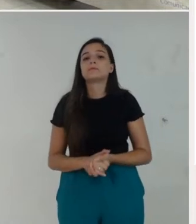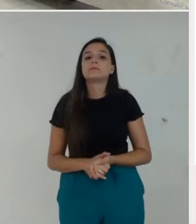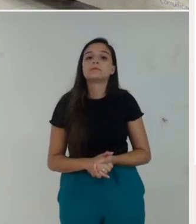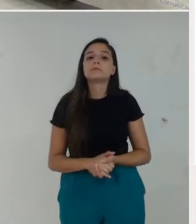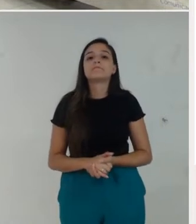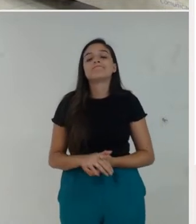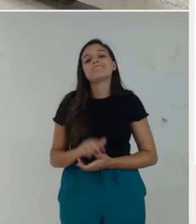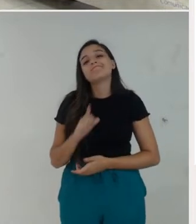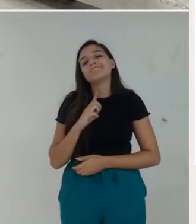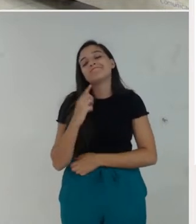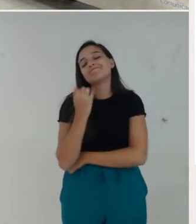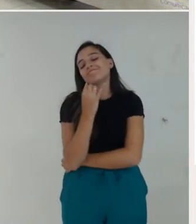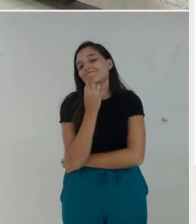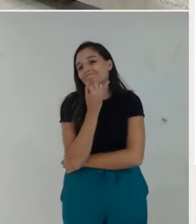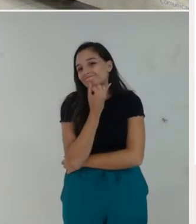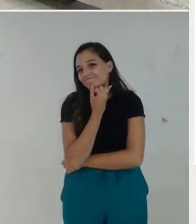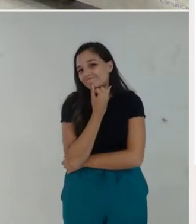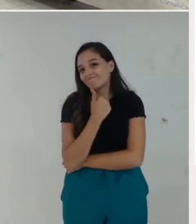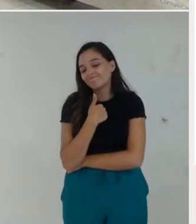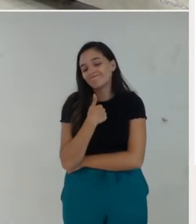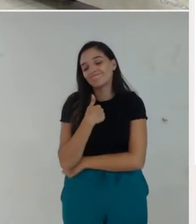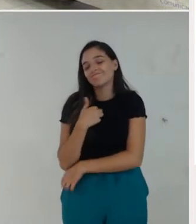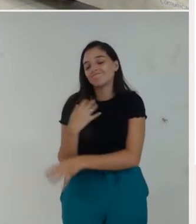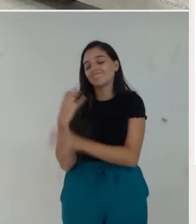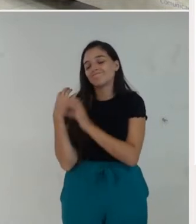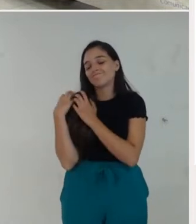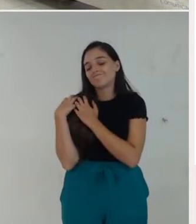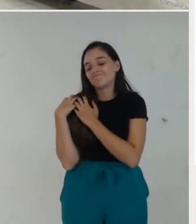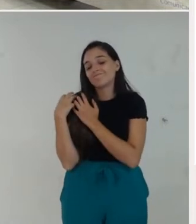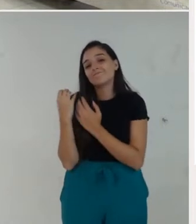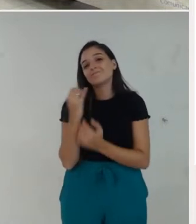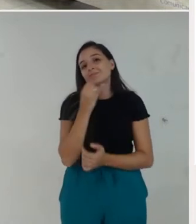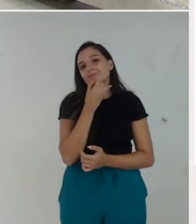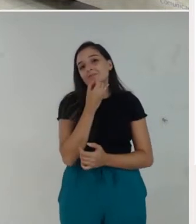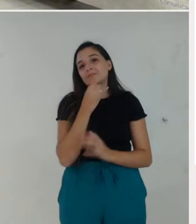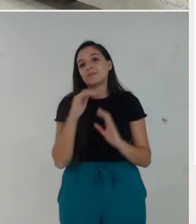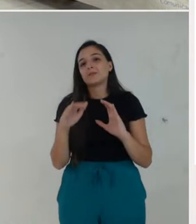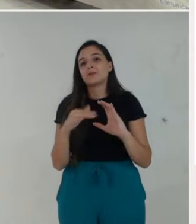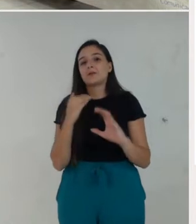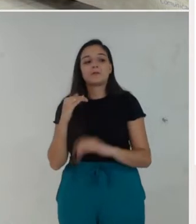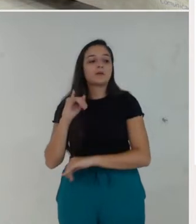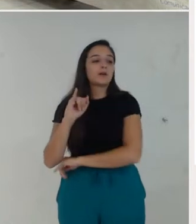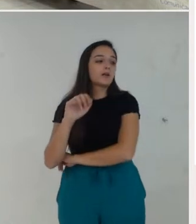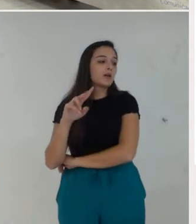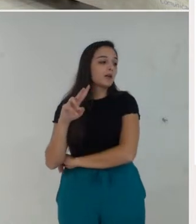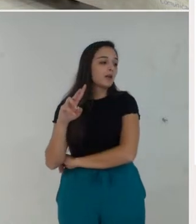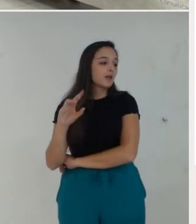uma dessas tristezas que eu carrego também, que é um e-mail do Ivo Barroso,